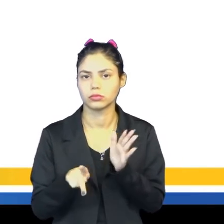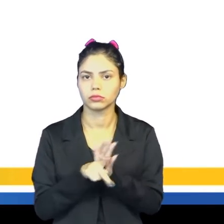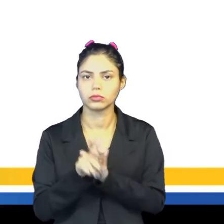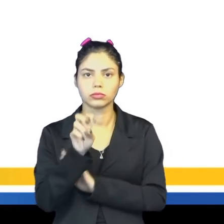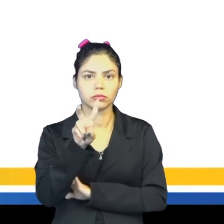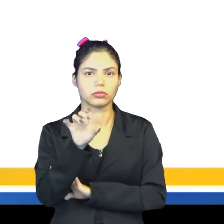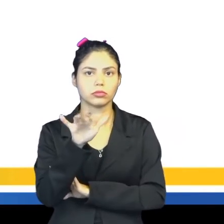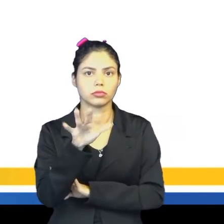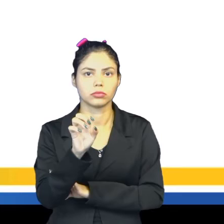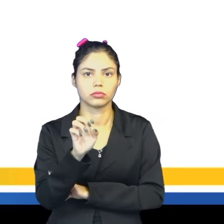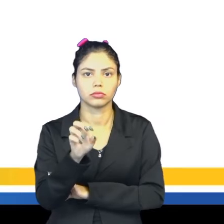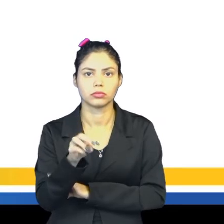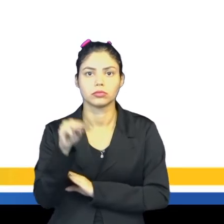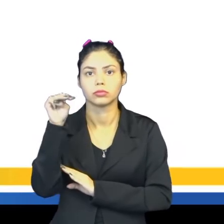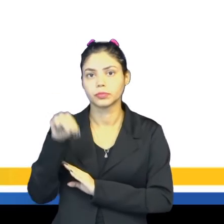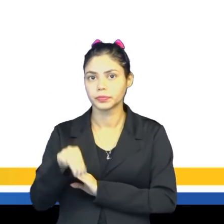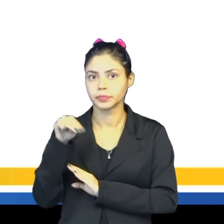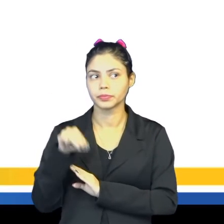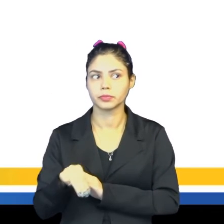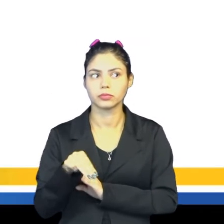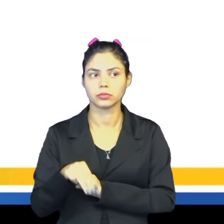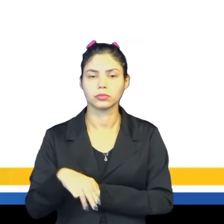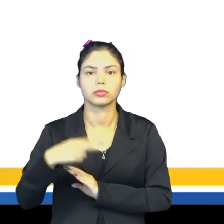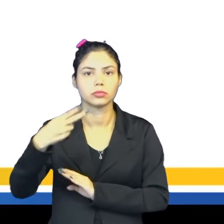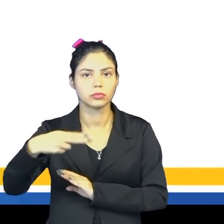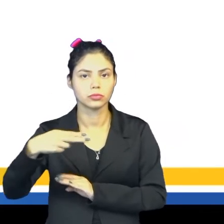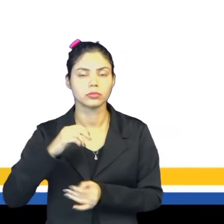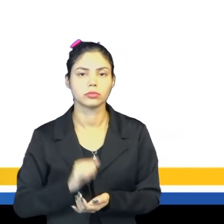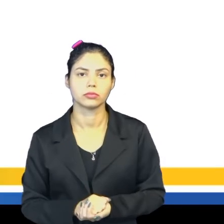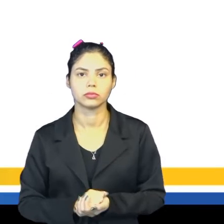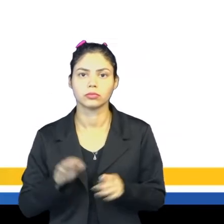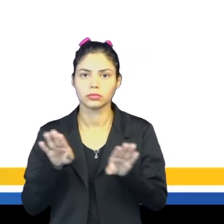de volume é o metro cúbico,